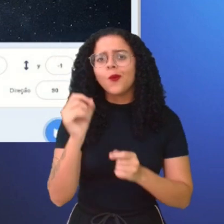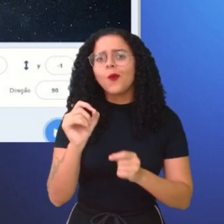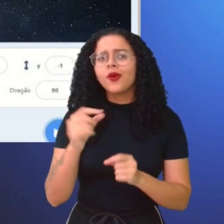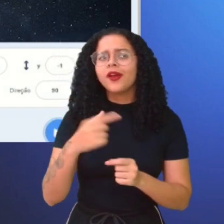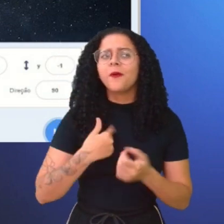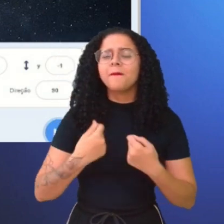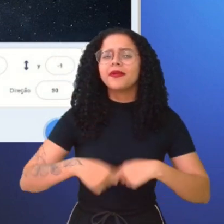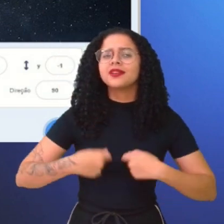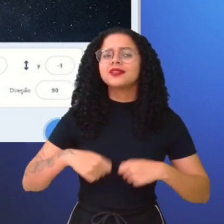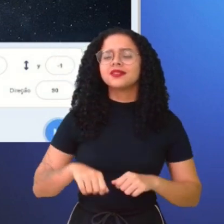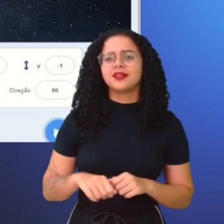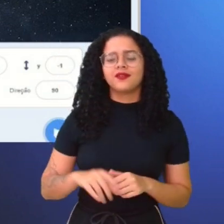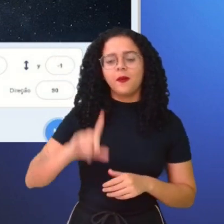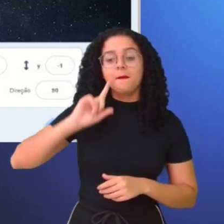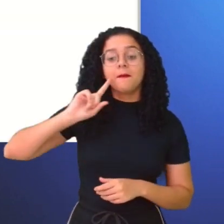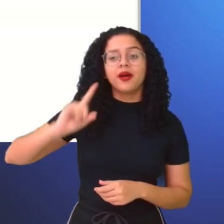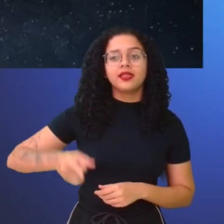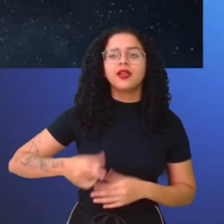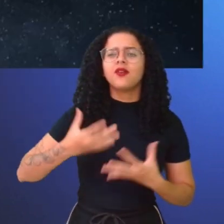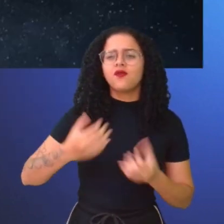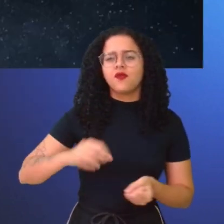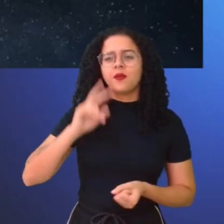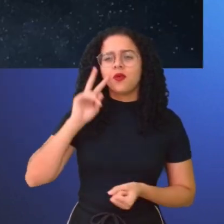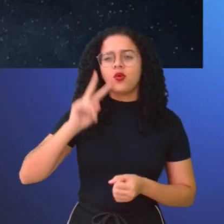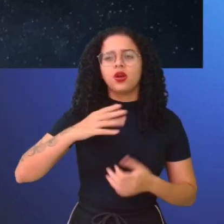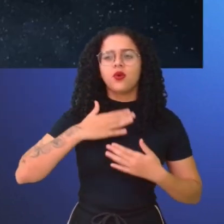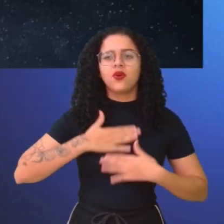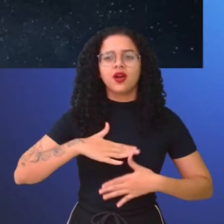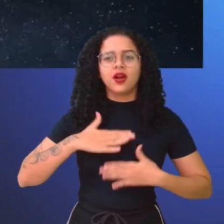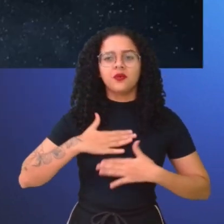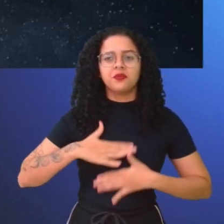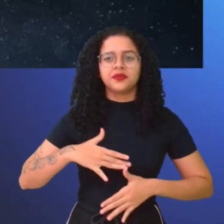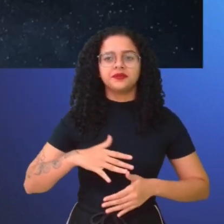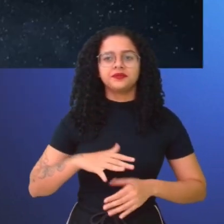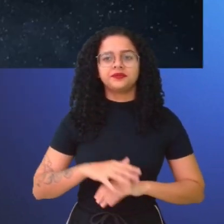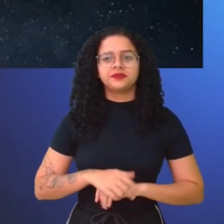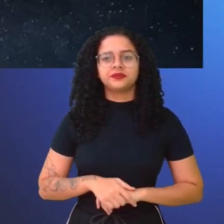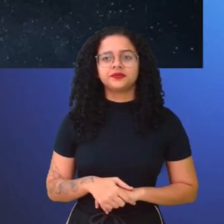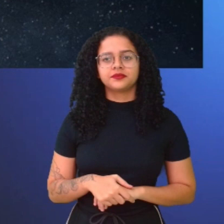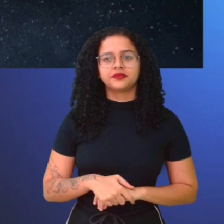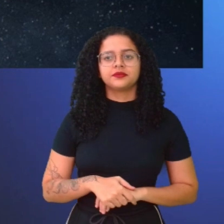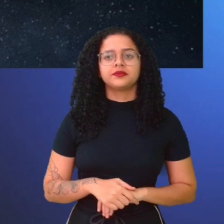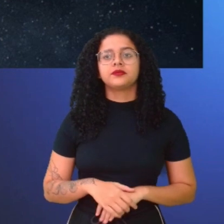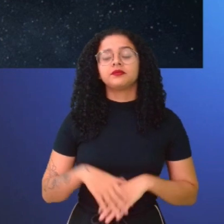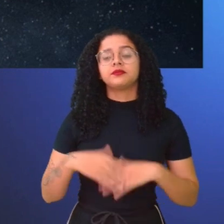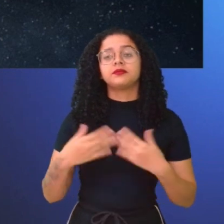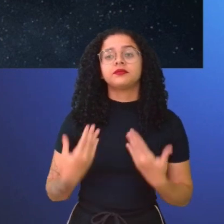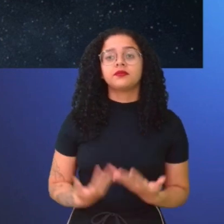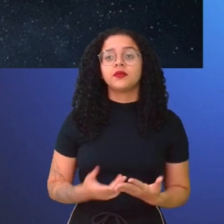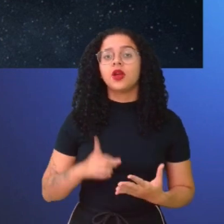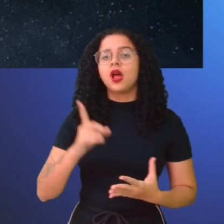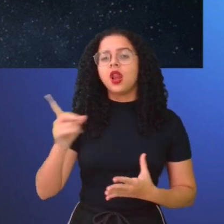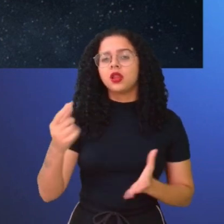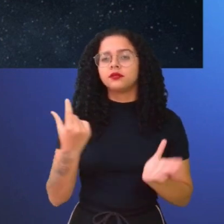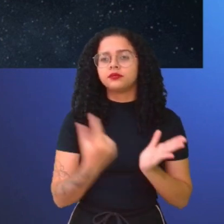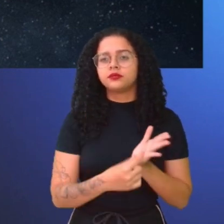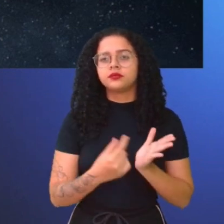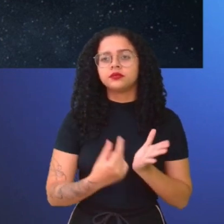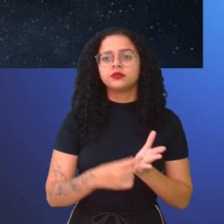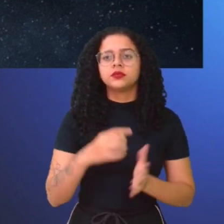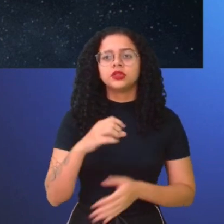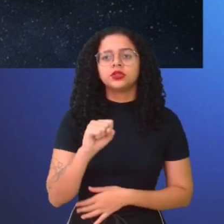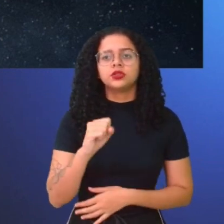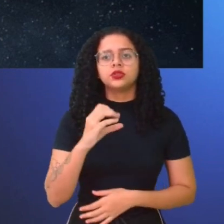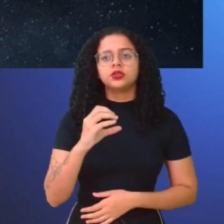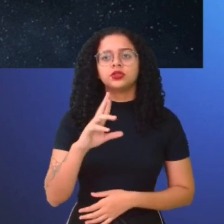precisava fazer? Vamos dar uma olhadinha com calma aí em cada uma dessas etapas. Então, lá no Scratch, eu posso ir juntando bloquinhos.